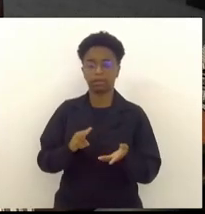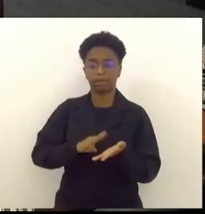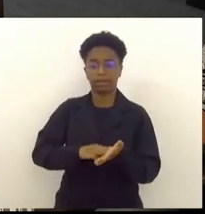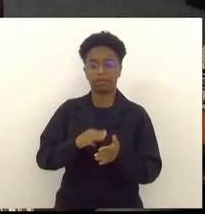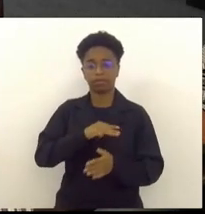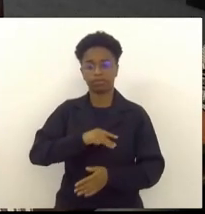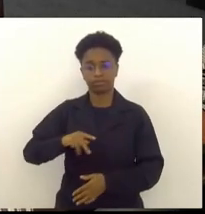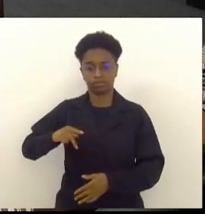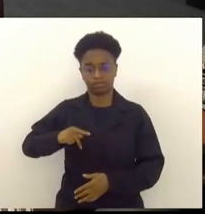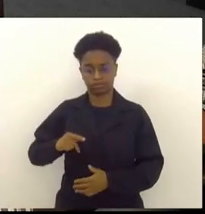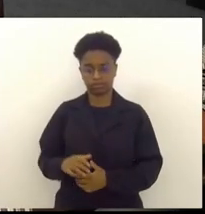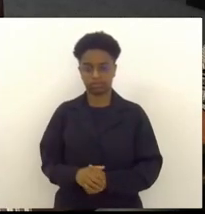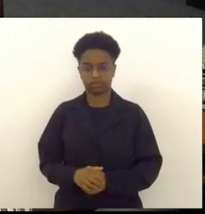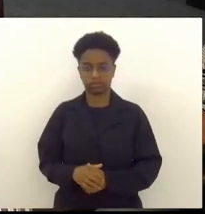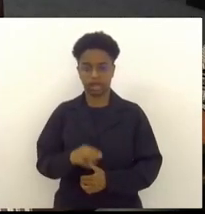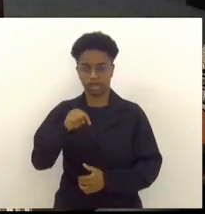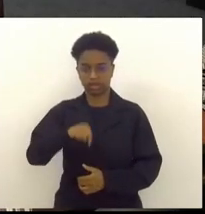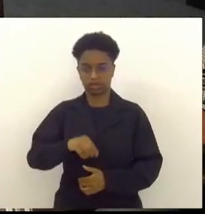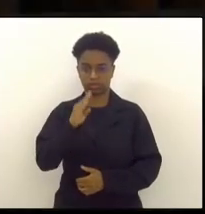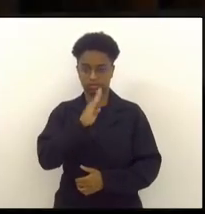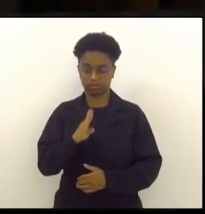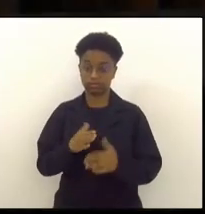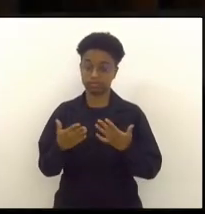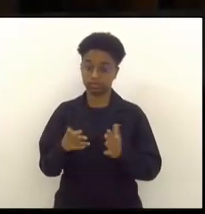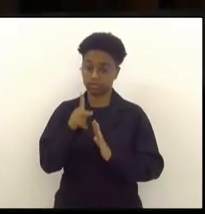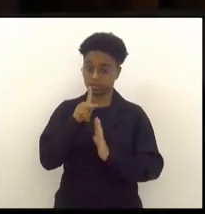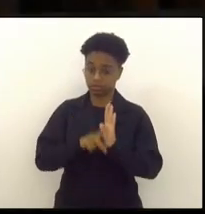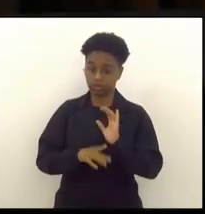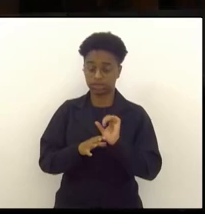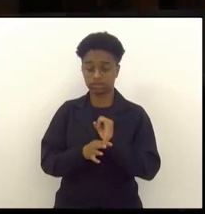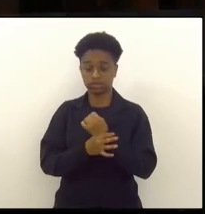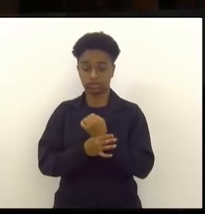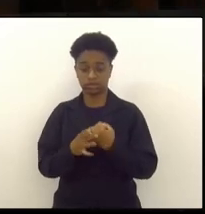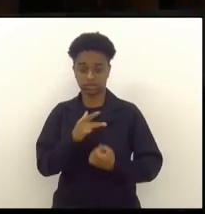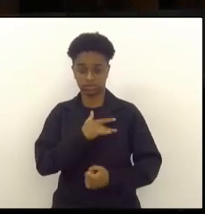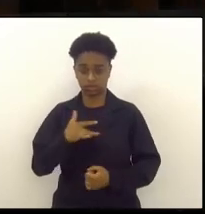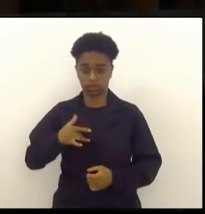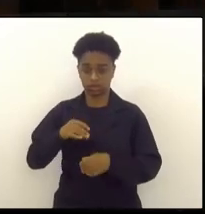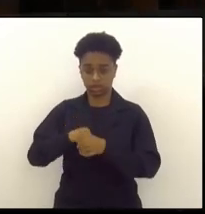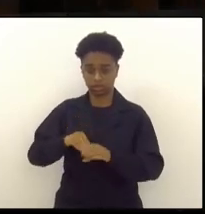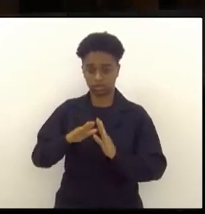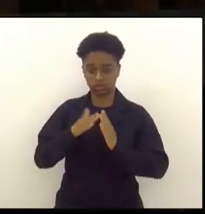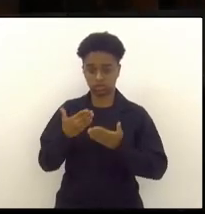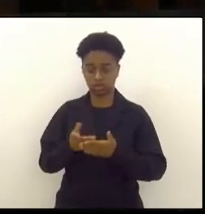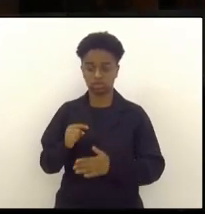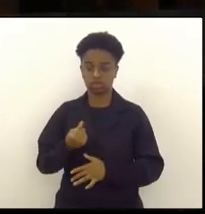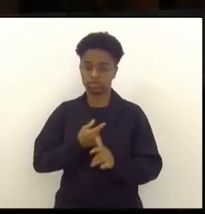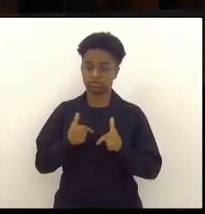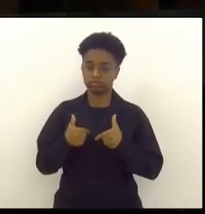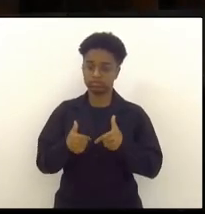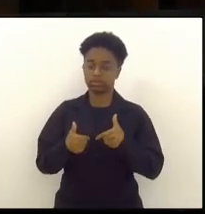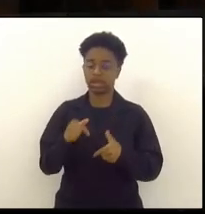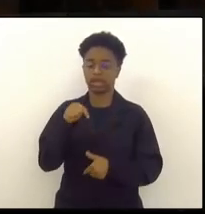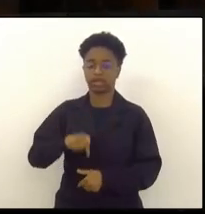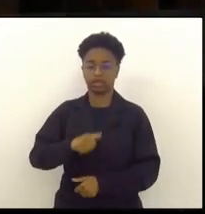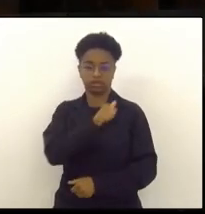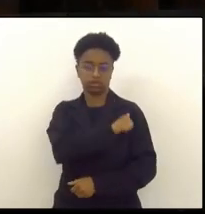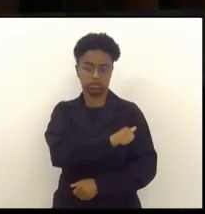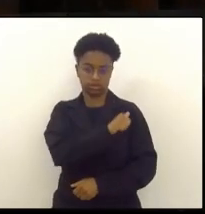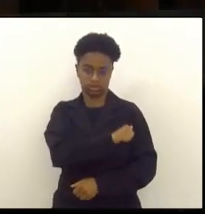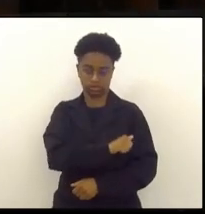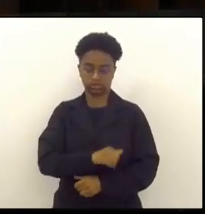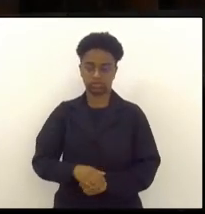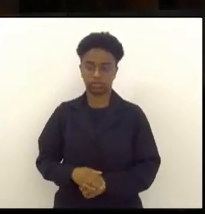Ministério Público brasileiro. E esse projeto Segurança e Saúde nas Escolas, que nós executamos no Rio de Janeiro,